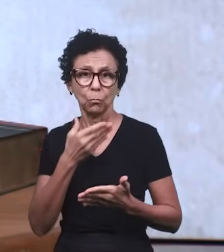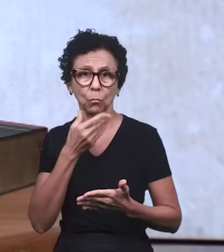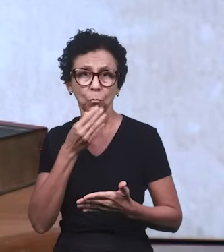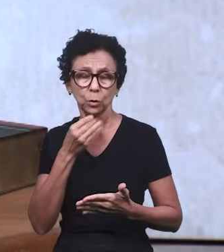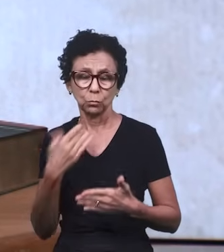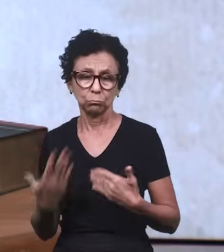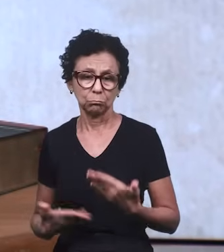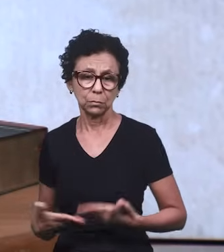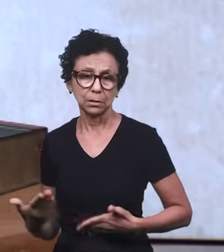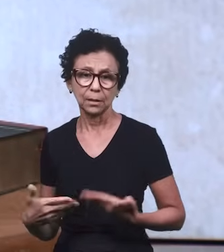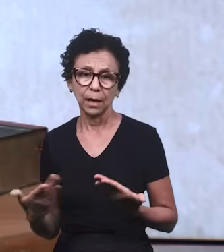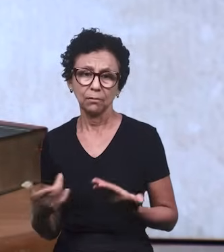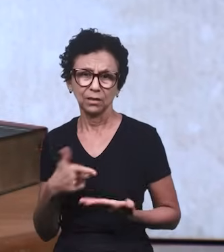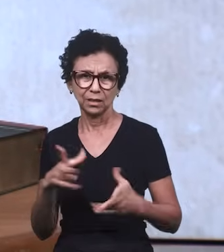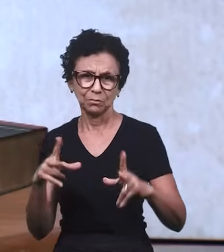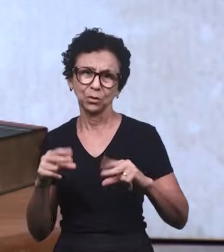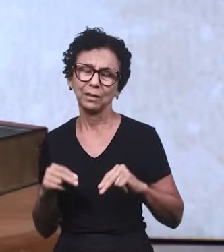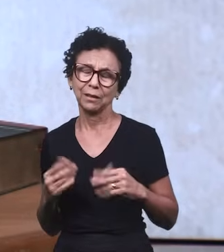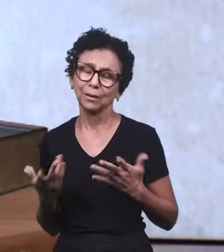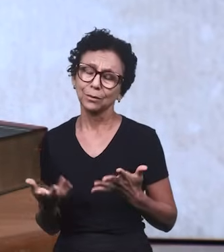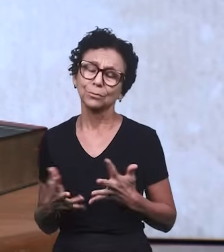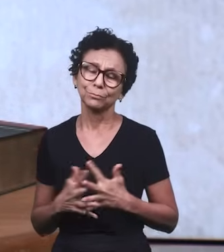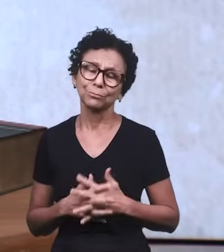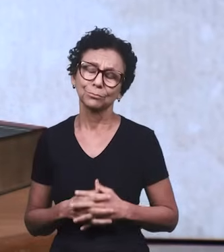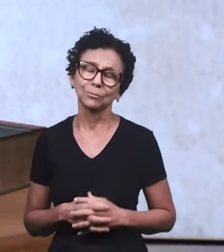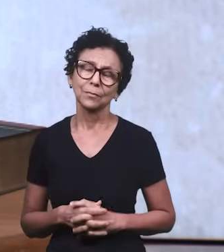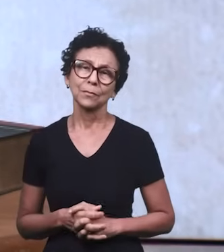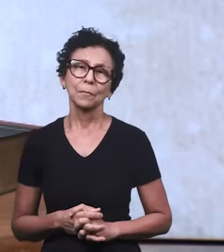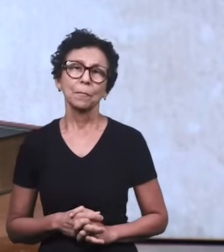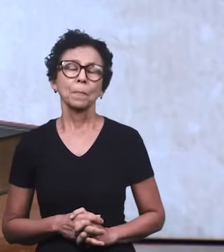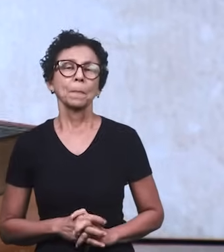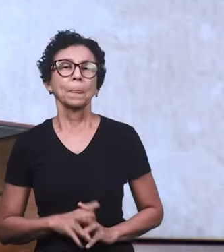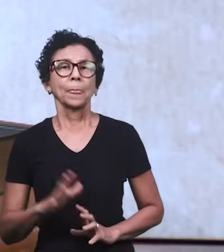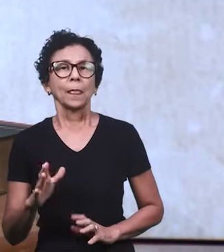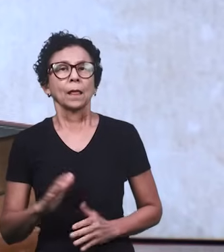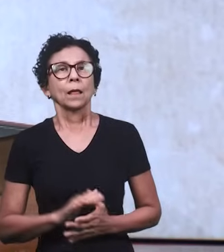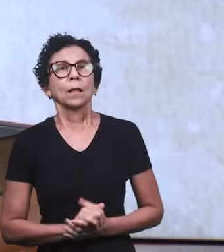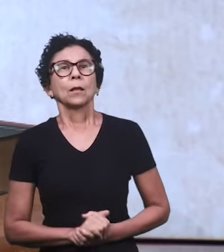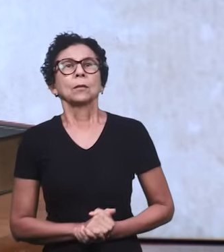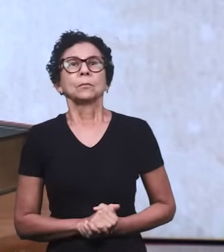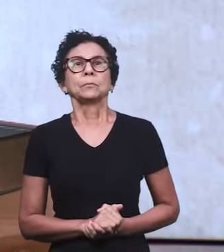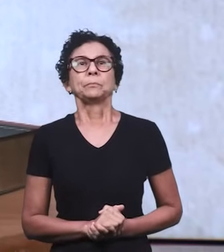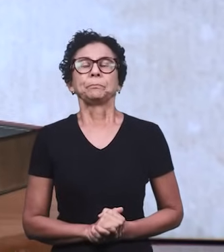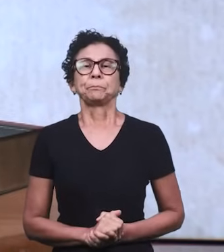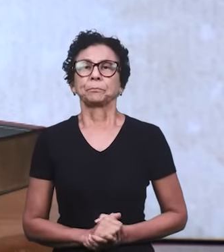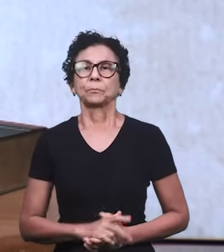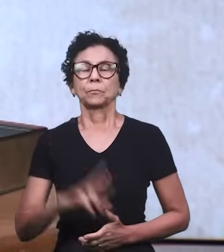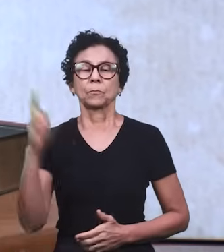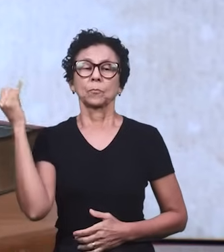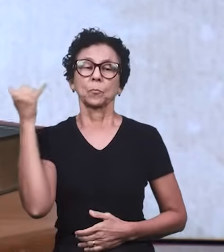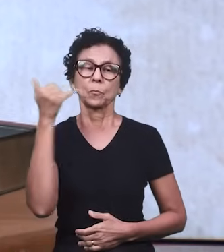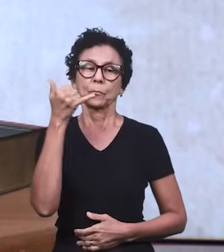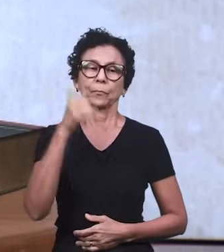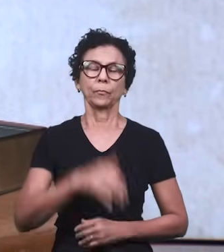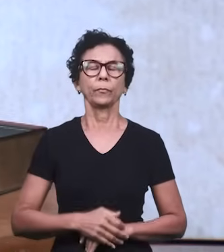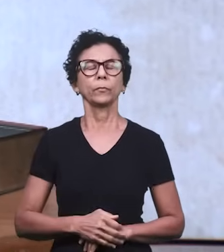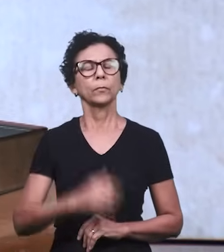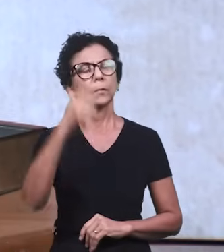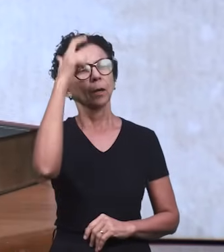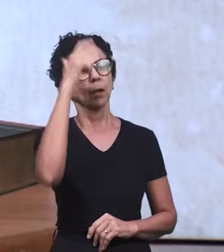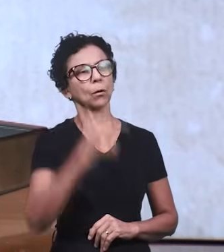Abraão disse-lhe mais versículo 7 no capítulo 15 disse-lhe mais eu sou o